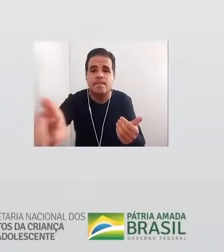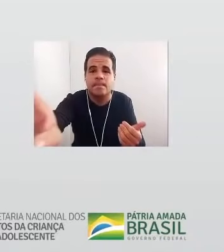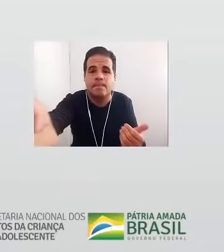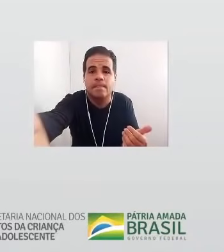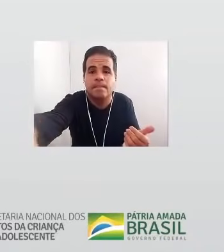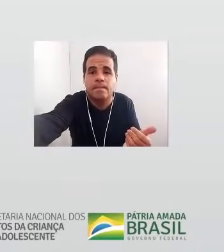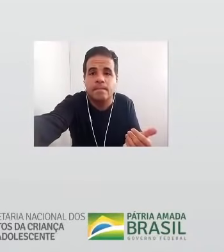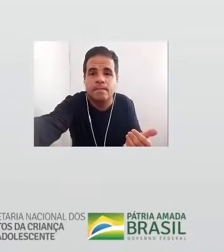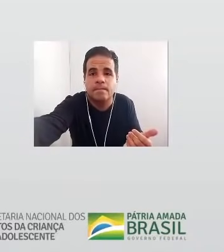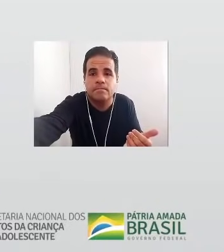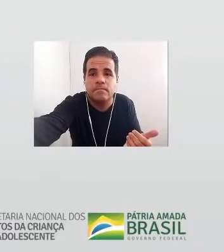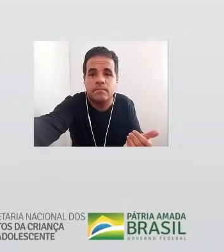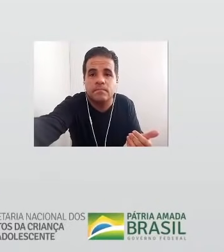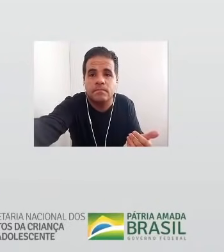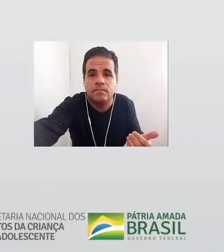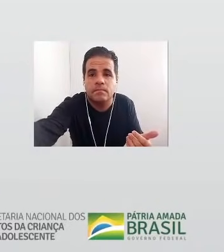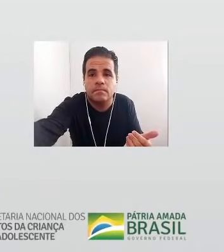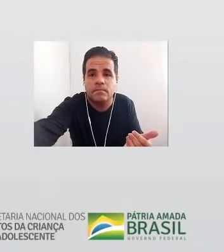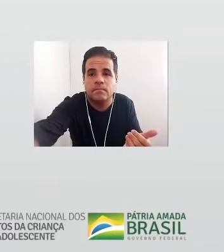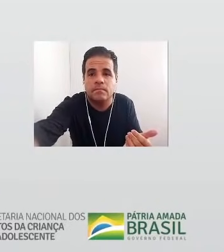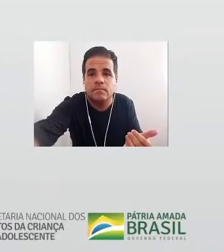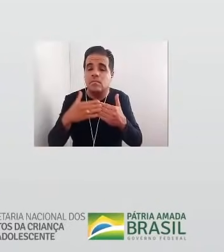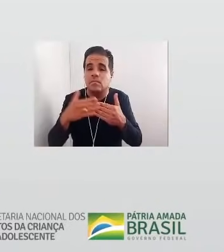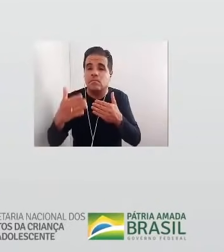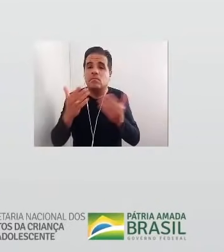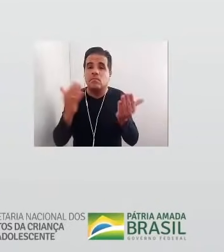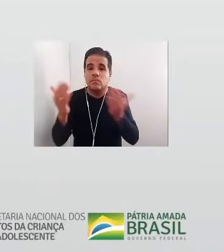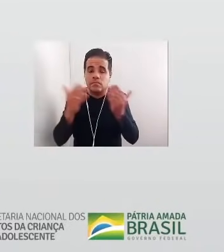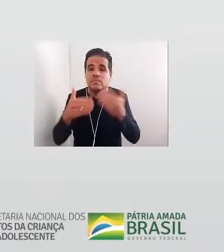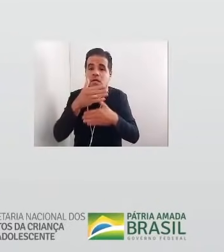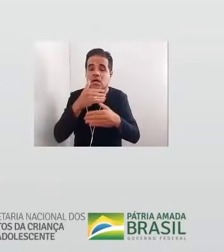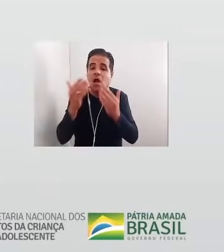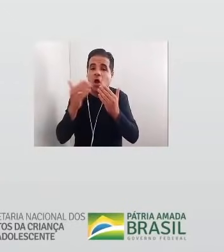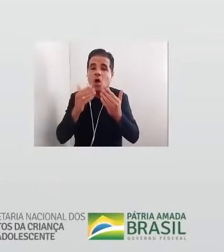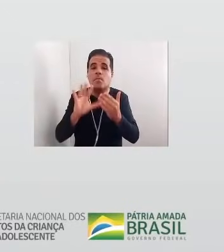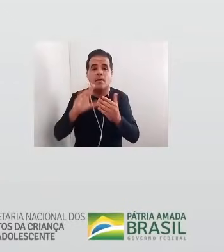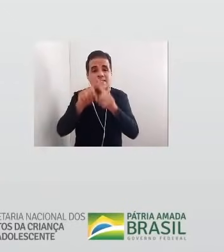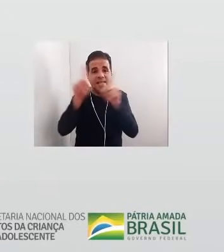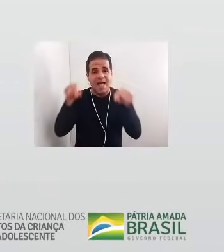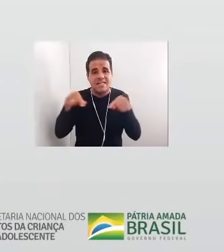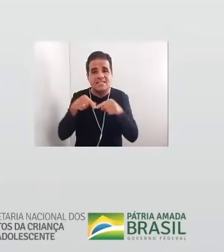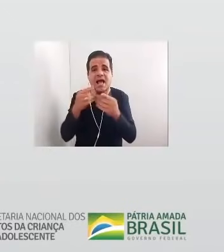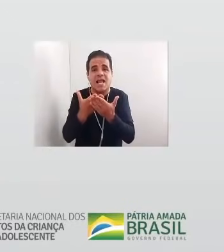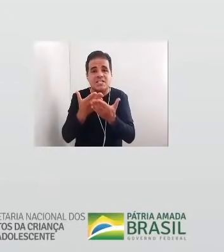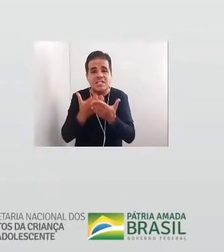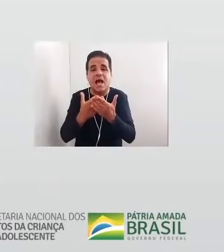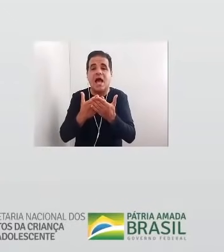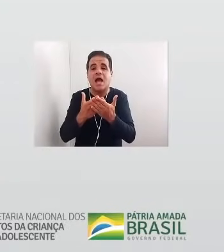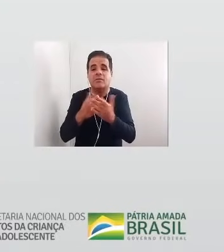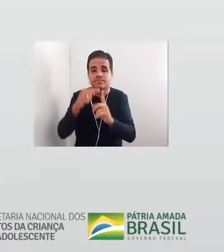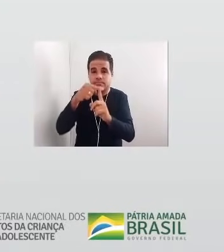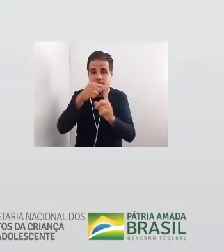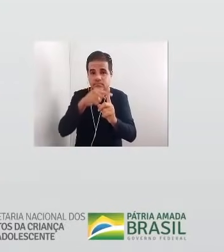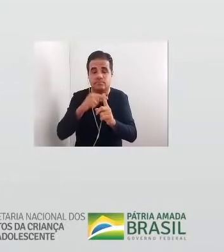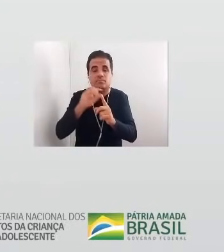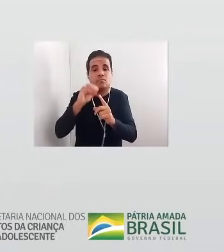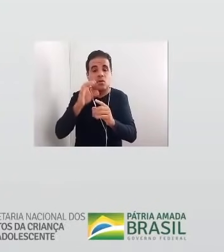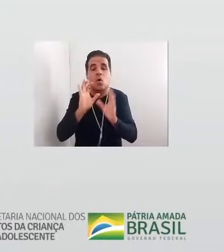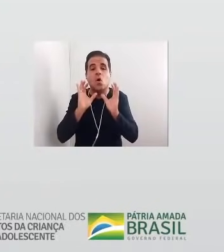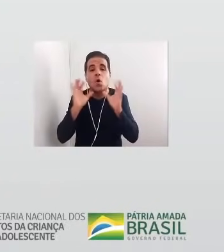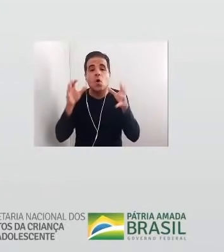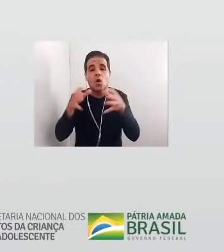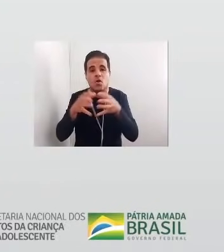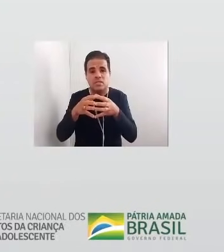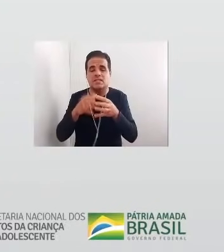costuma ouvir. Por exemplo, comparam o que acontece na sala de aula com o que acontece nas igrejas ou com a própria colonização do